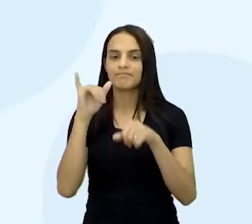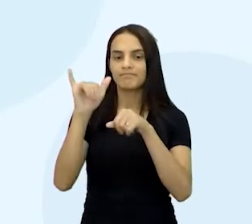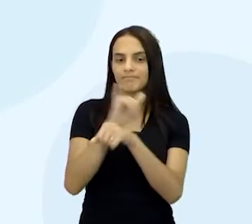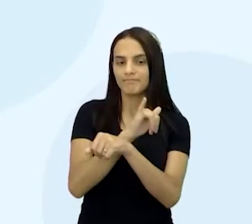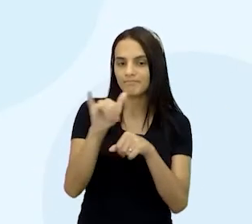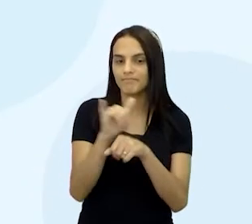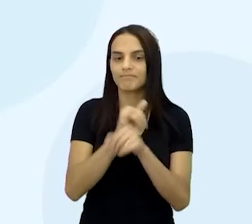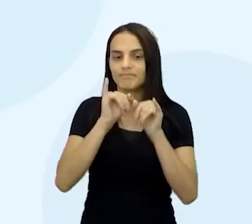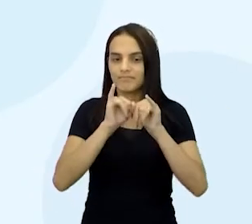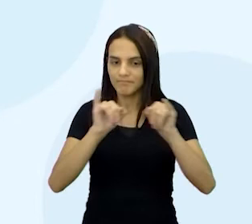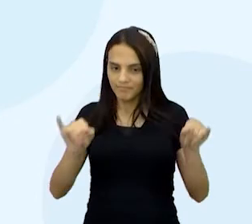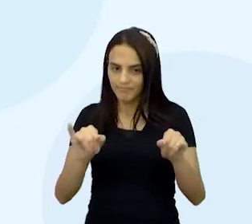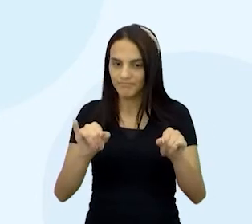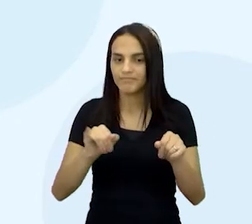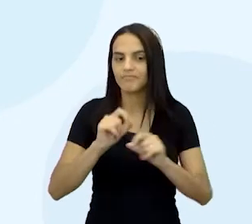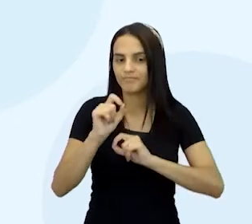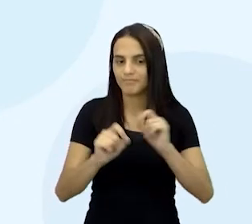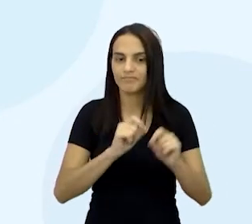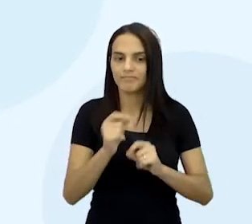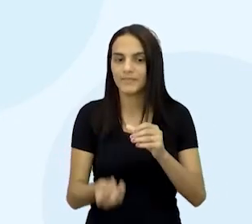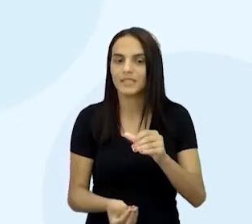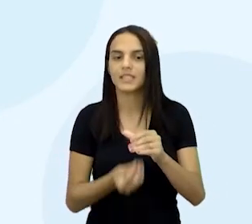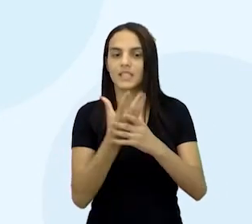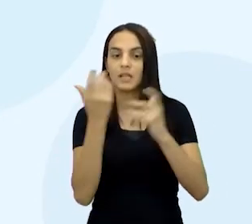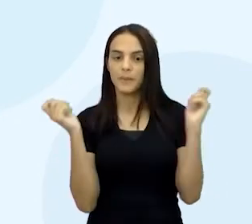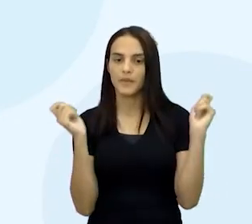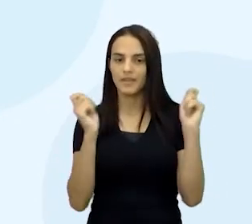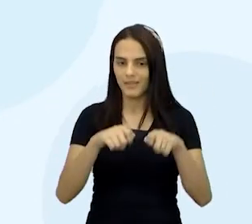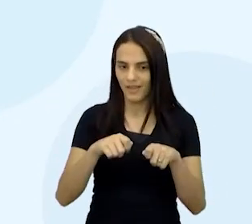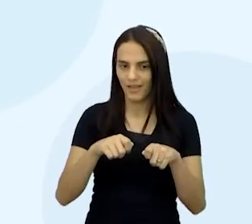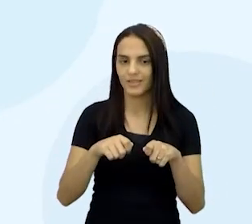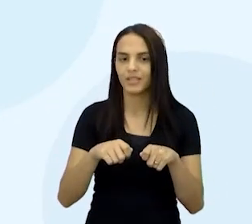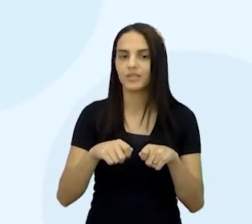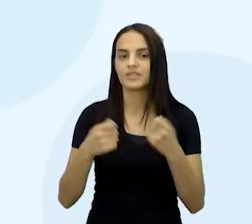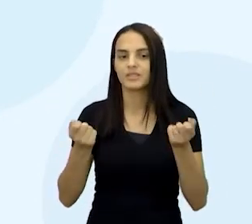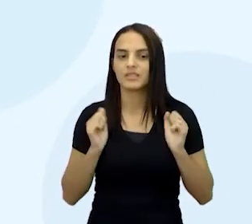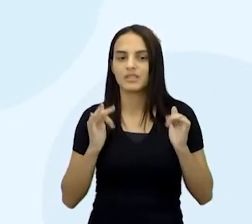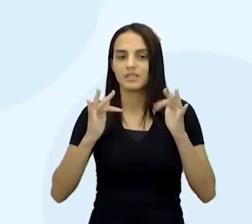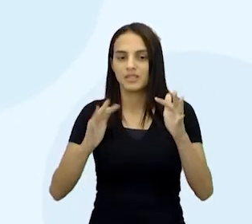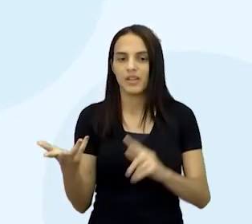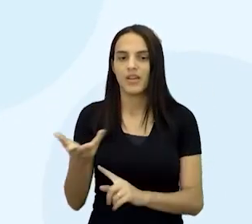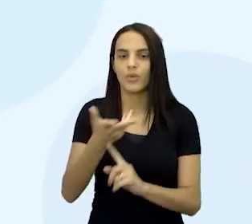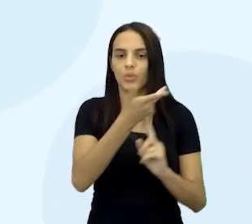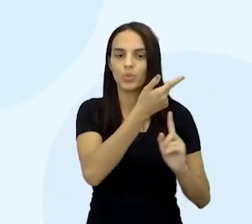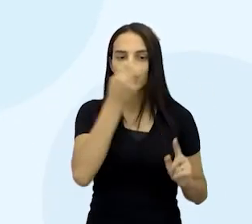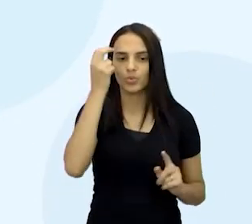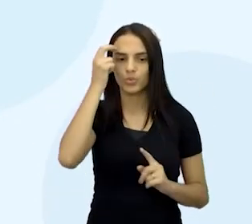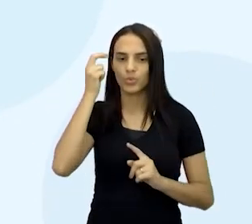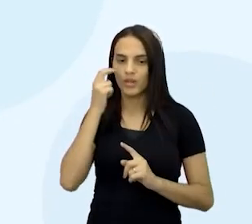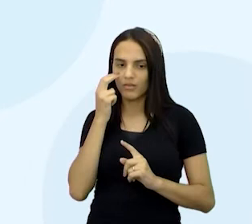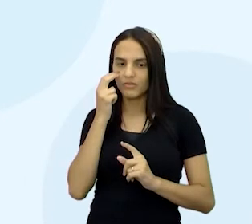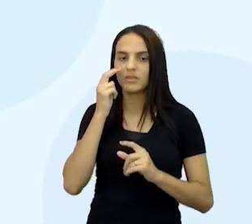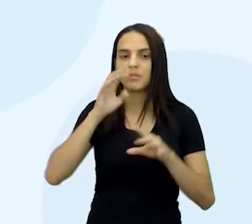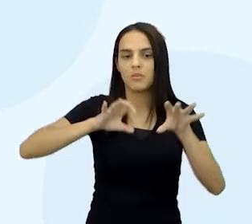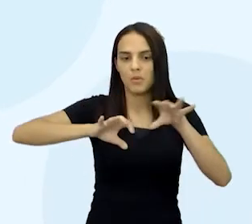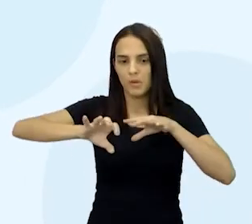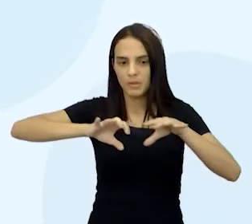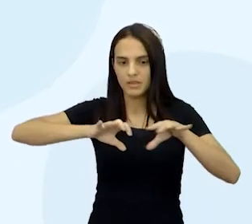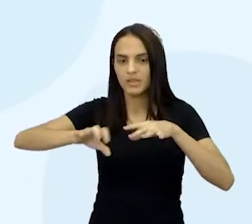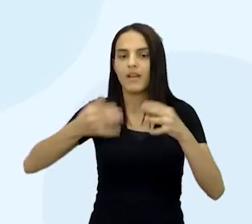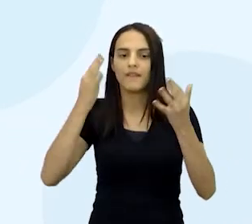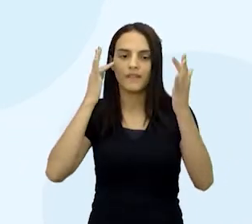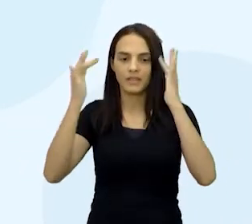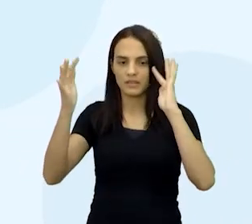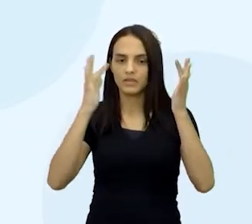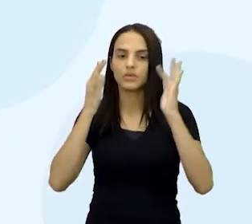compreender as estratégias publicitárias e, dessa forma, criar possibilidades de atuação artística e cultural e que